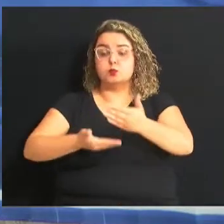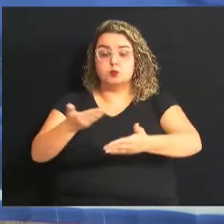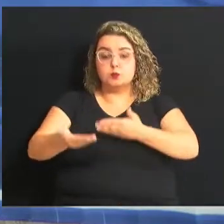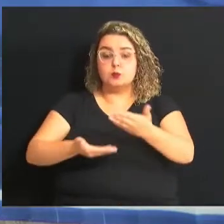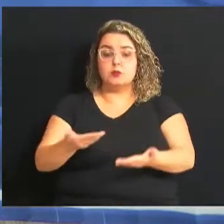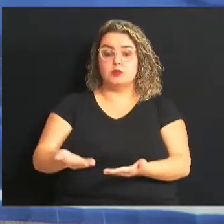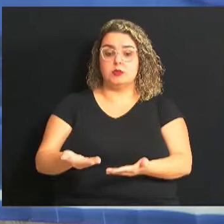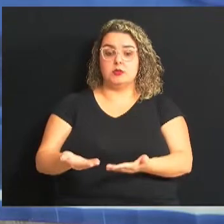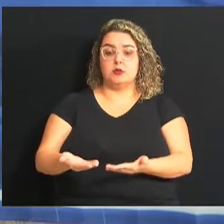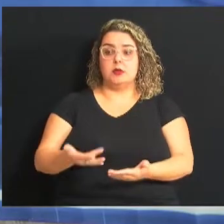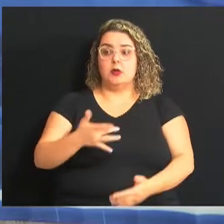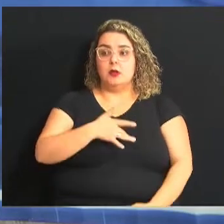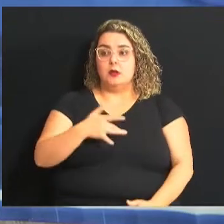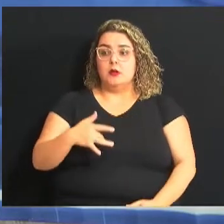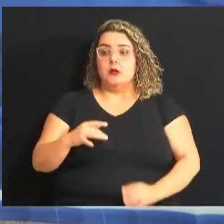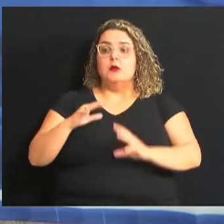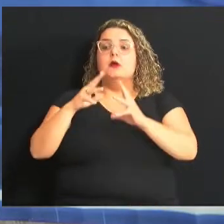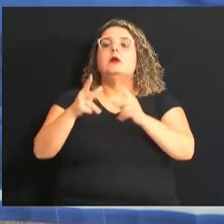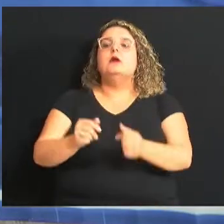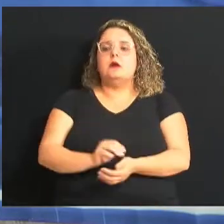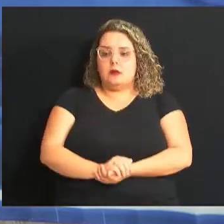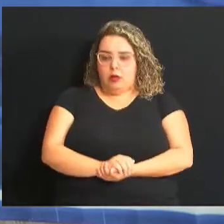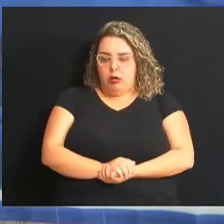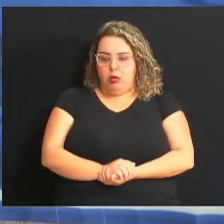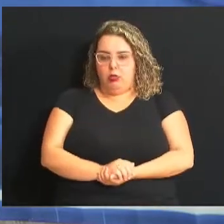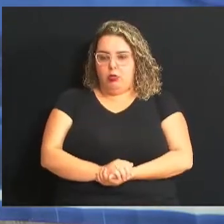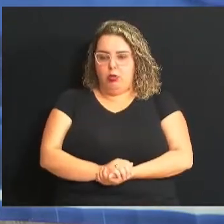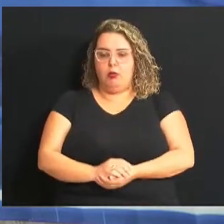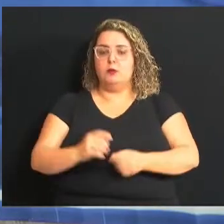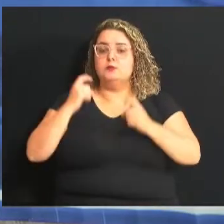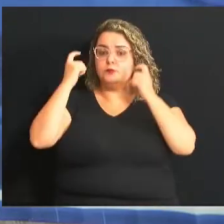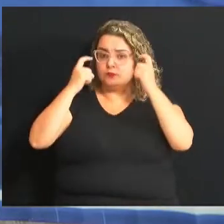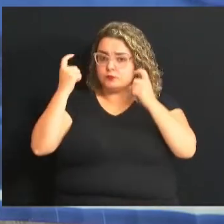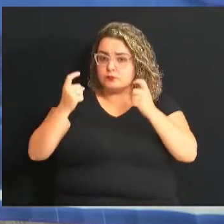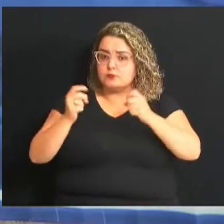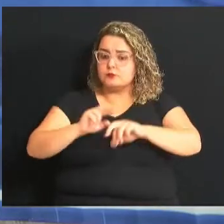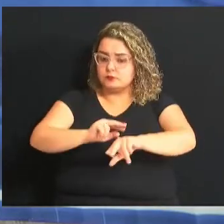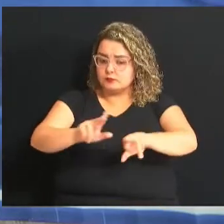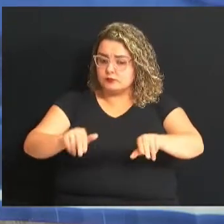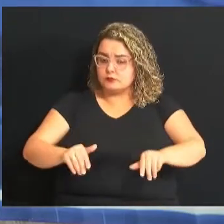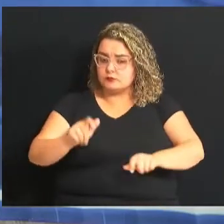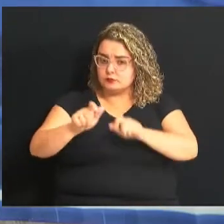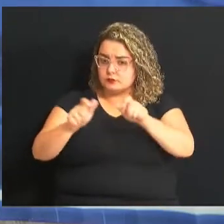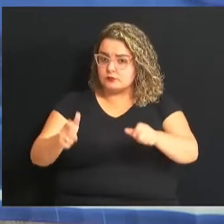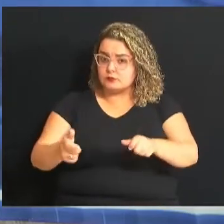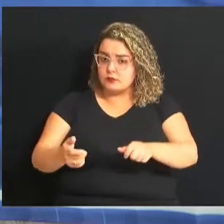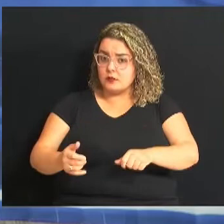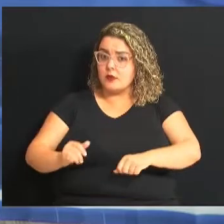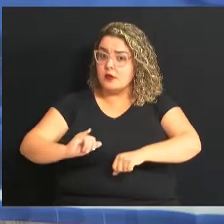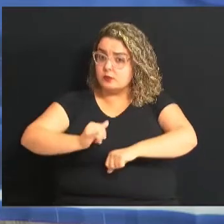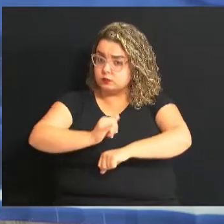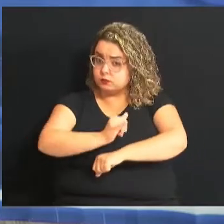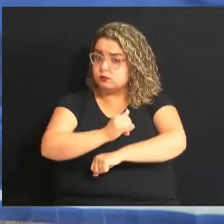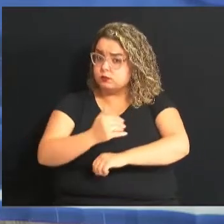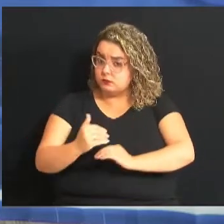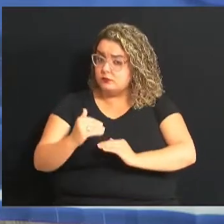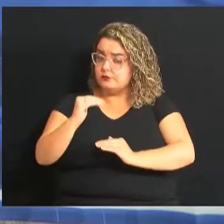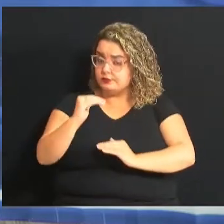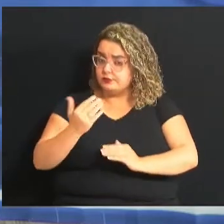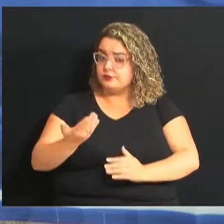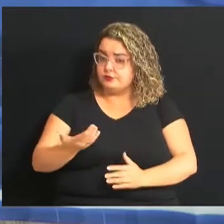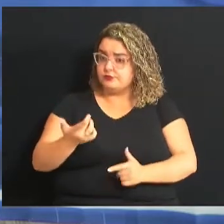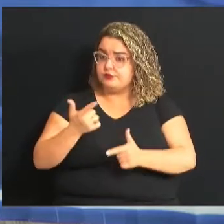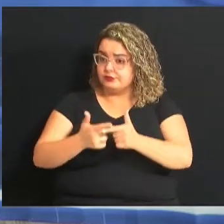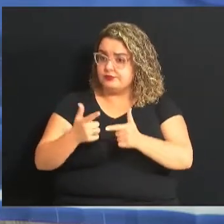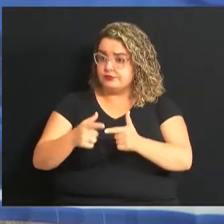com a saúde em geral, está preocupando? Tem mais gente mesmo acima do peso e isso está gerando um problema